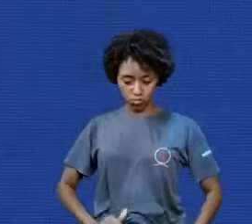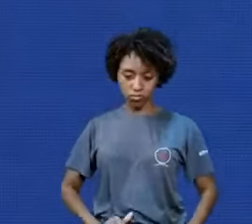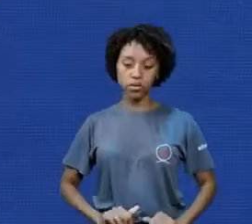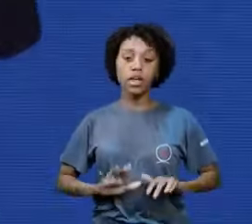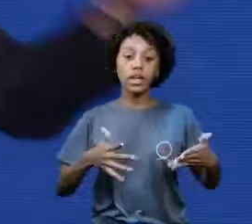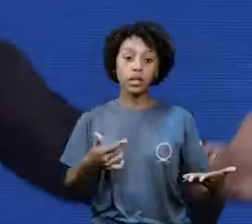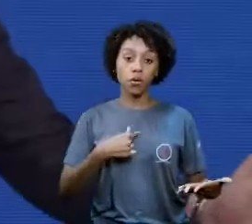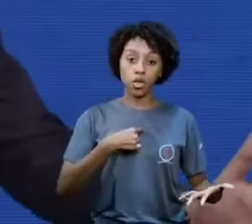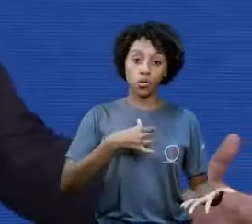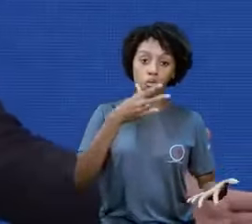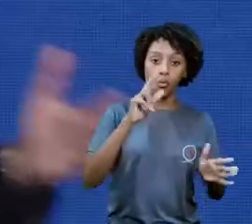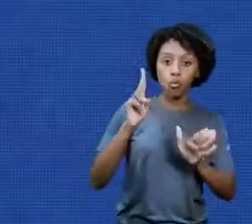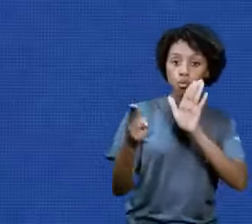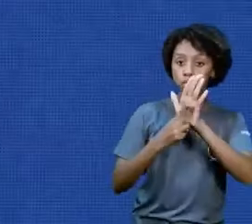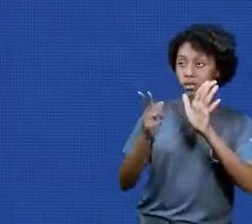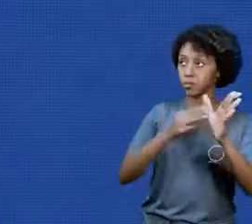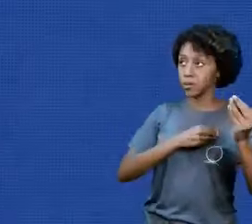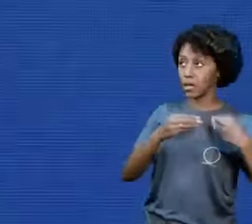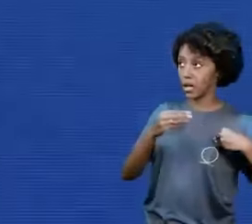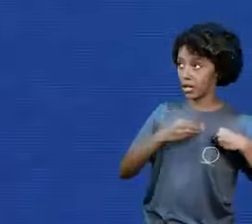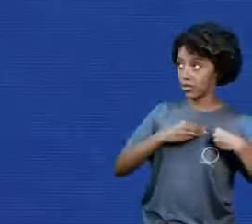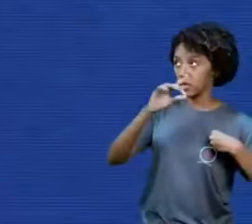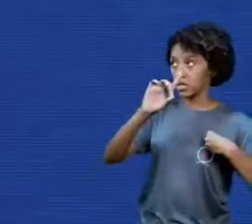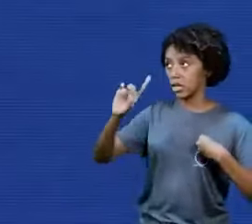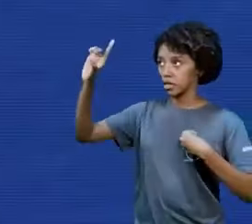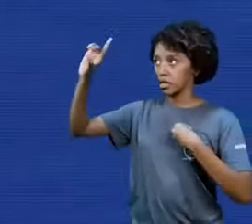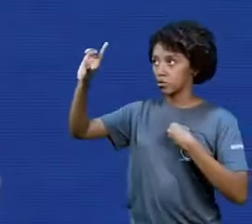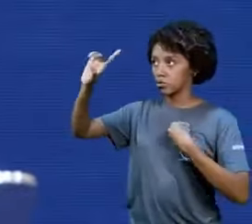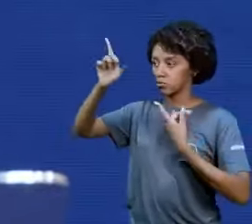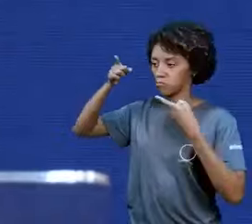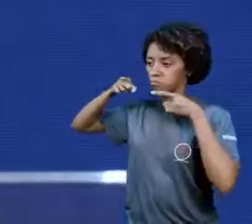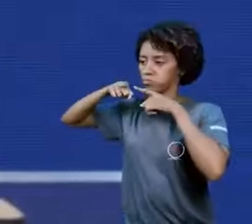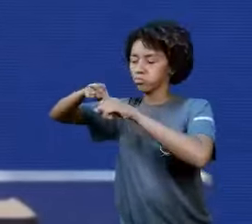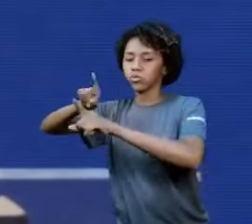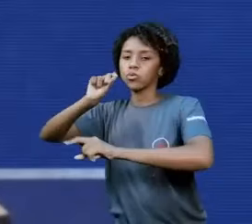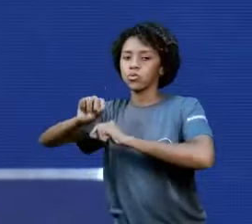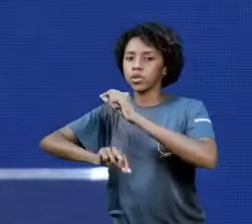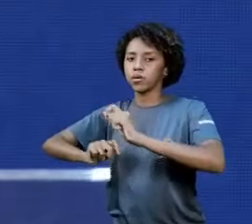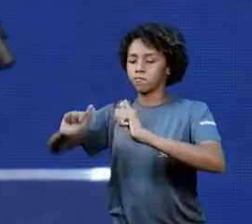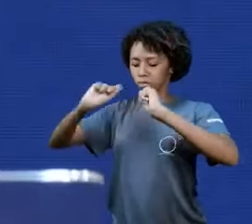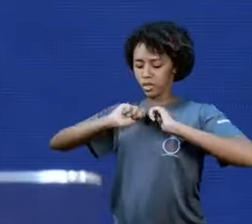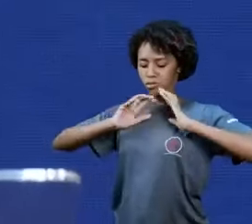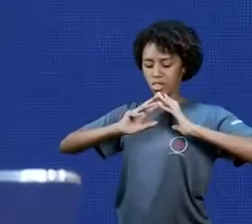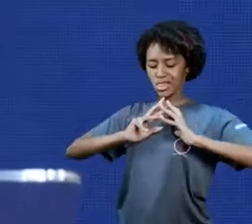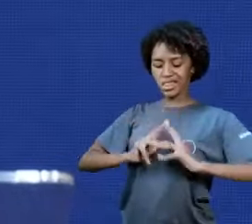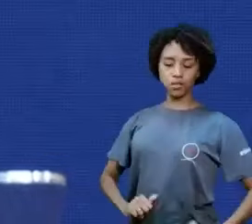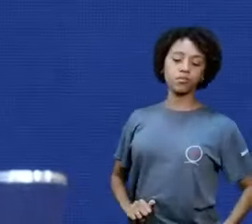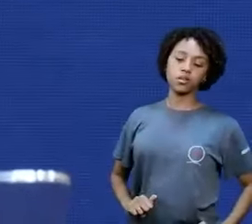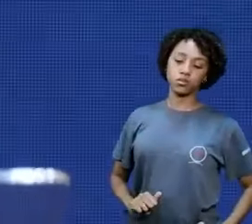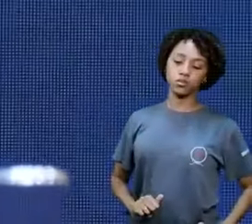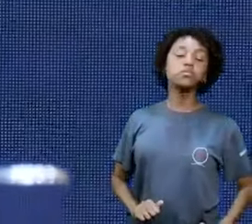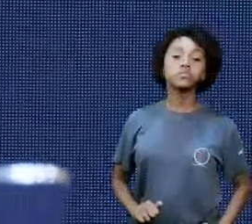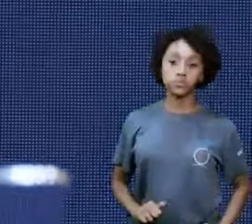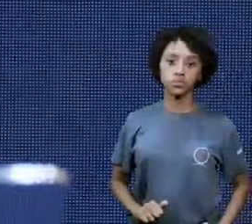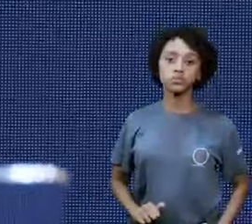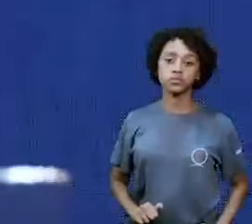então eu confesso os meus pecados e ele reage me limpando de todo o